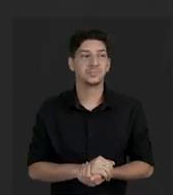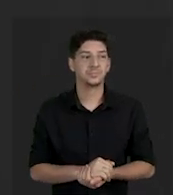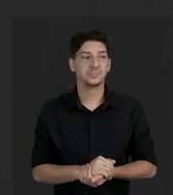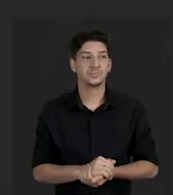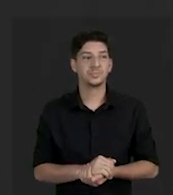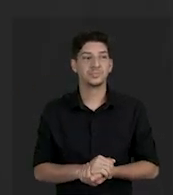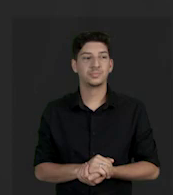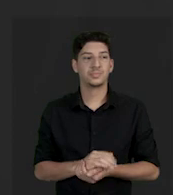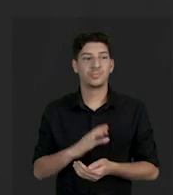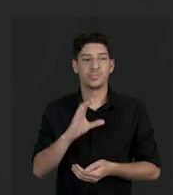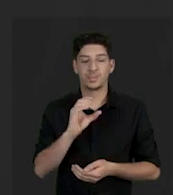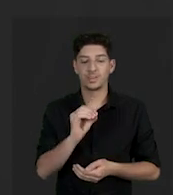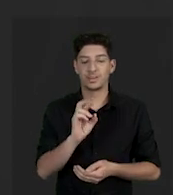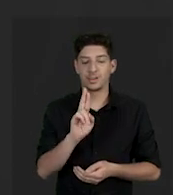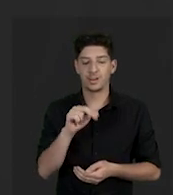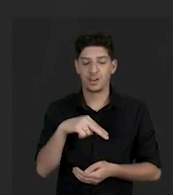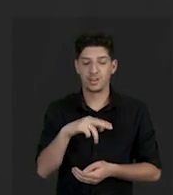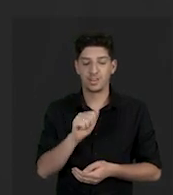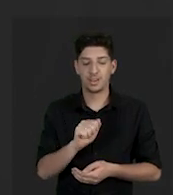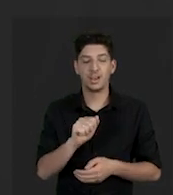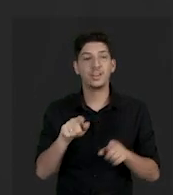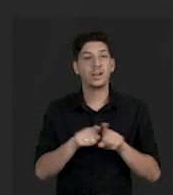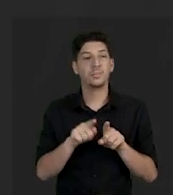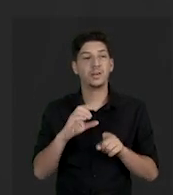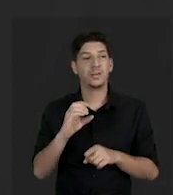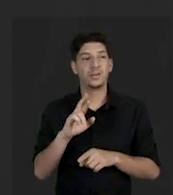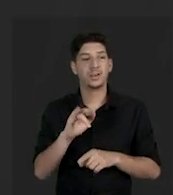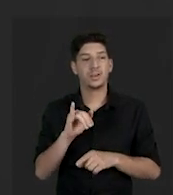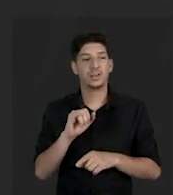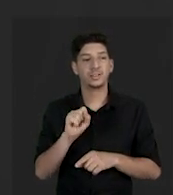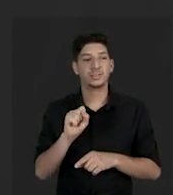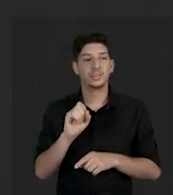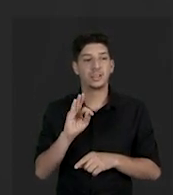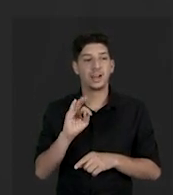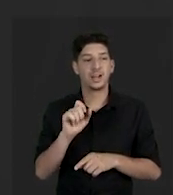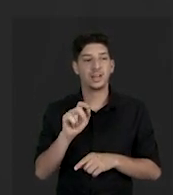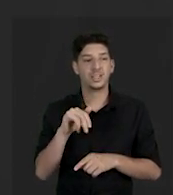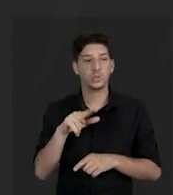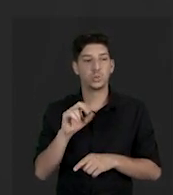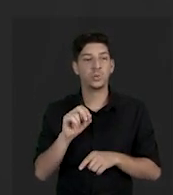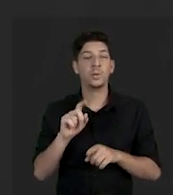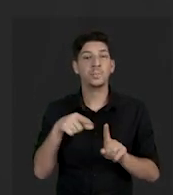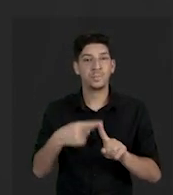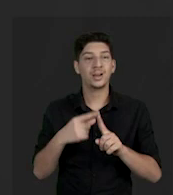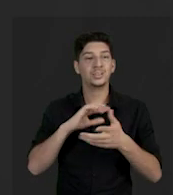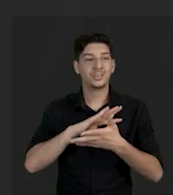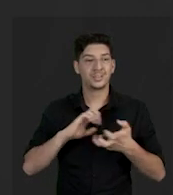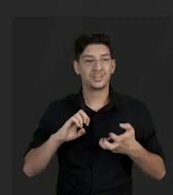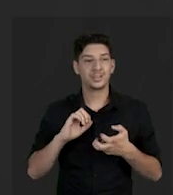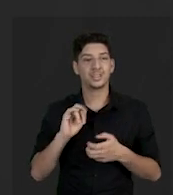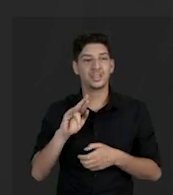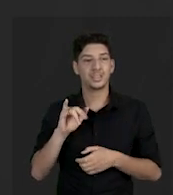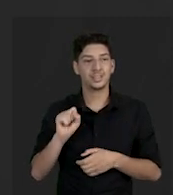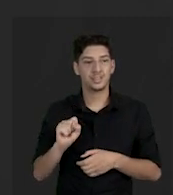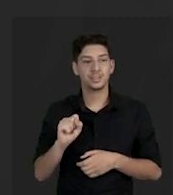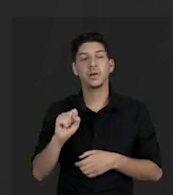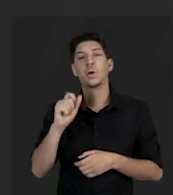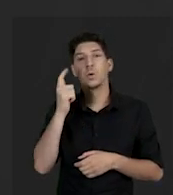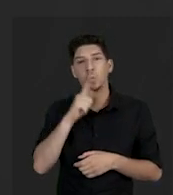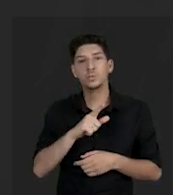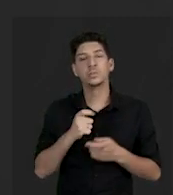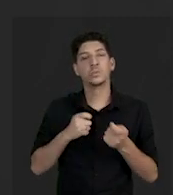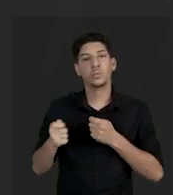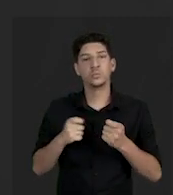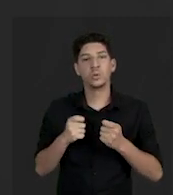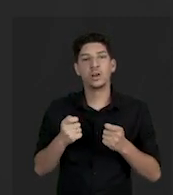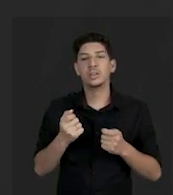e cristalino. E no meio delas, a gente tem a musculatura aqui da nossa íris, que vai garantir a